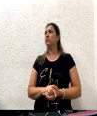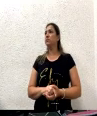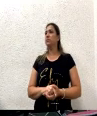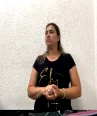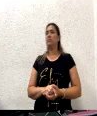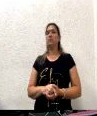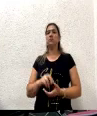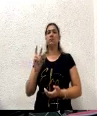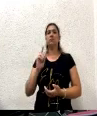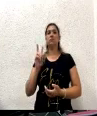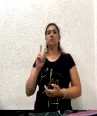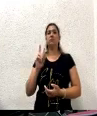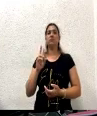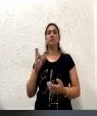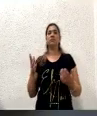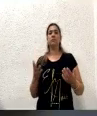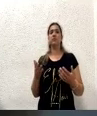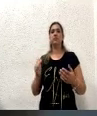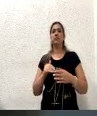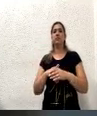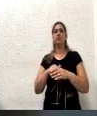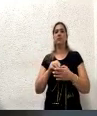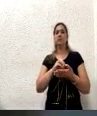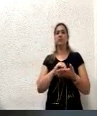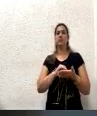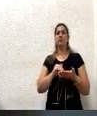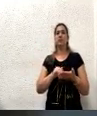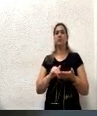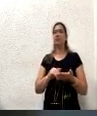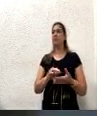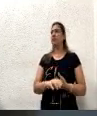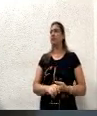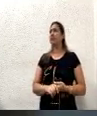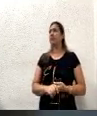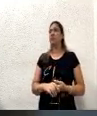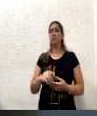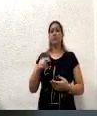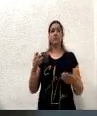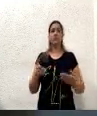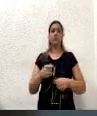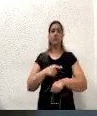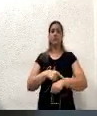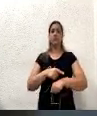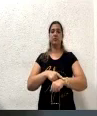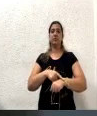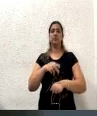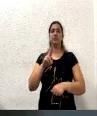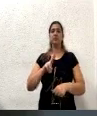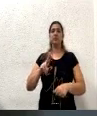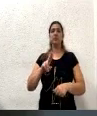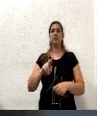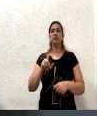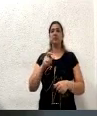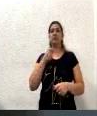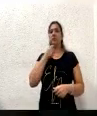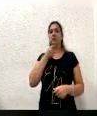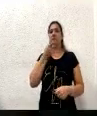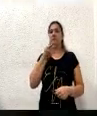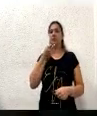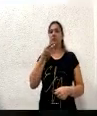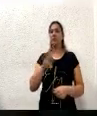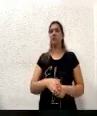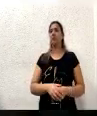Aos vereadores interessados em se inscrever nas explicações pessoais, esse é o momento para o uso da palavra. Senhor presidente.